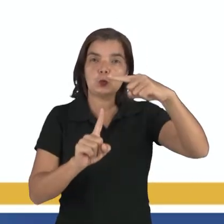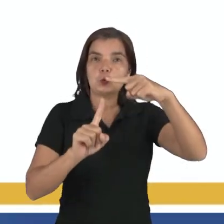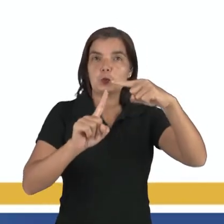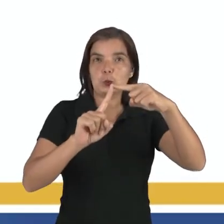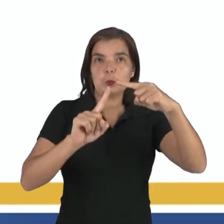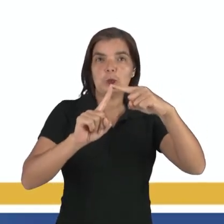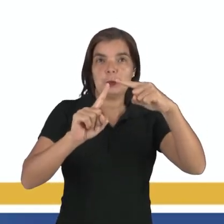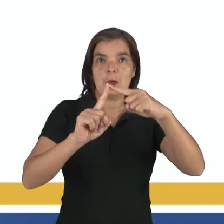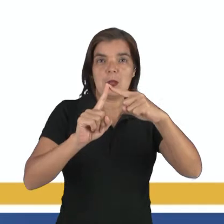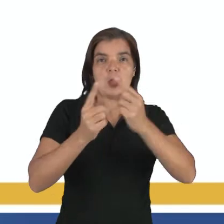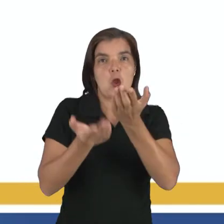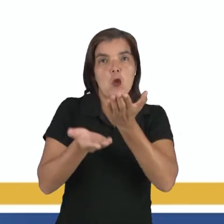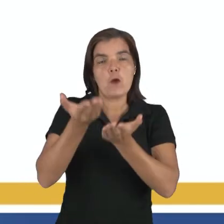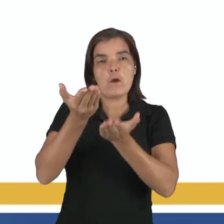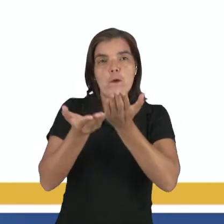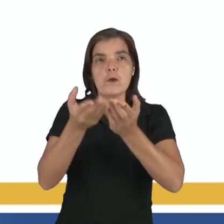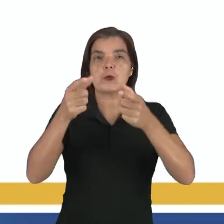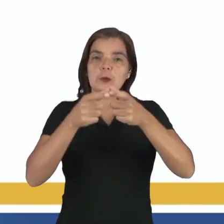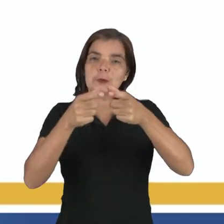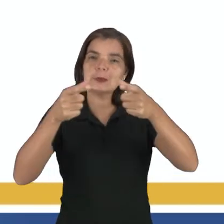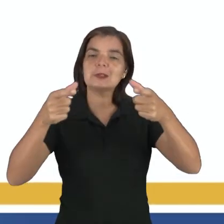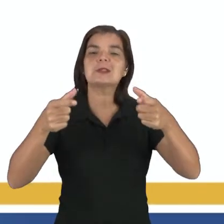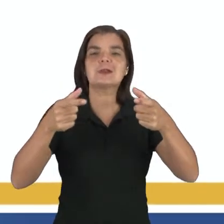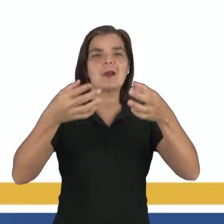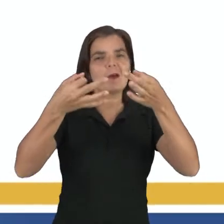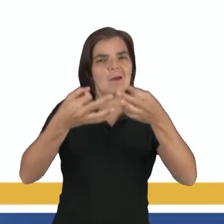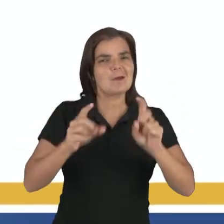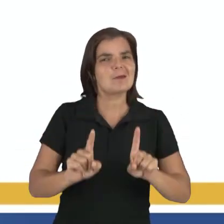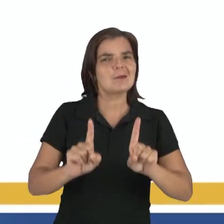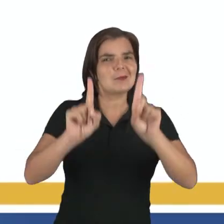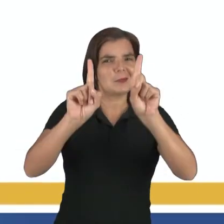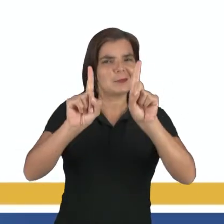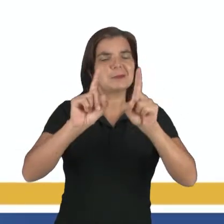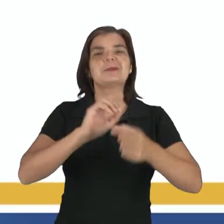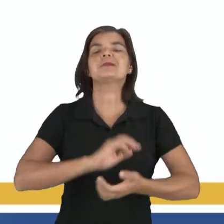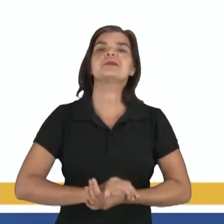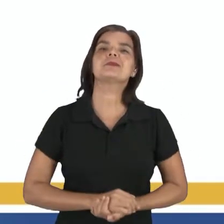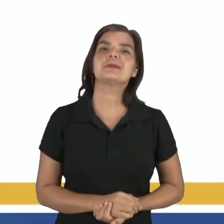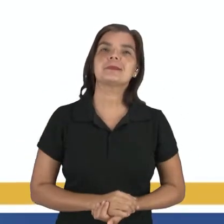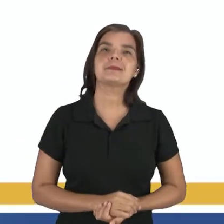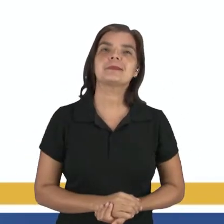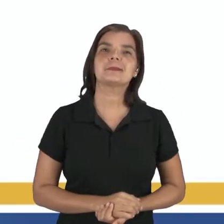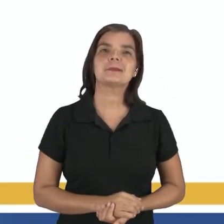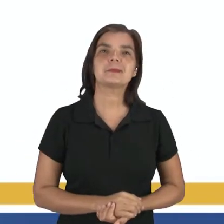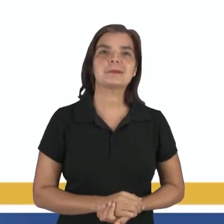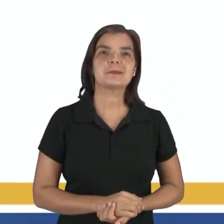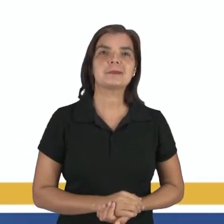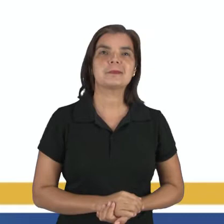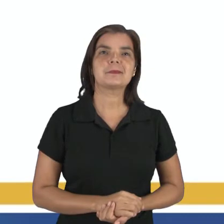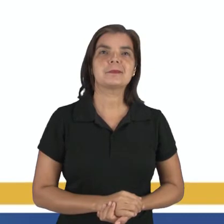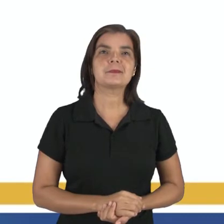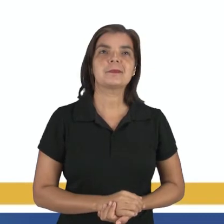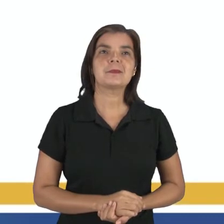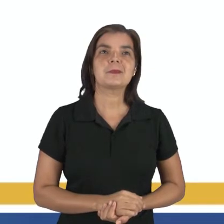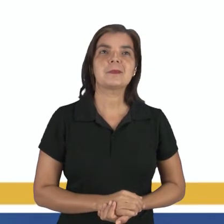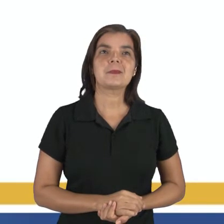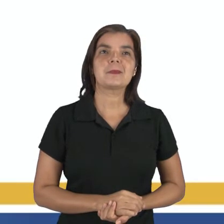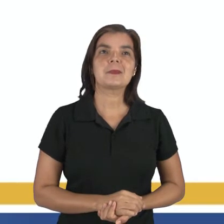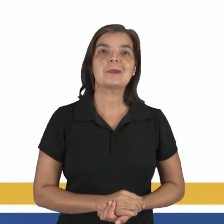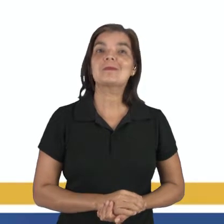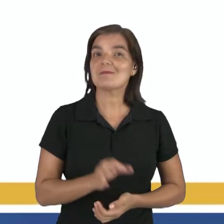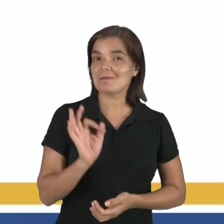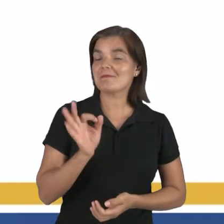área da base de um prisma e seu volume são grandezas diretamente proporcionais a